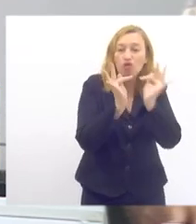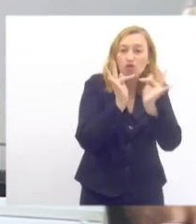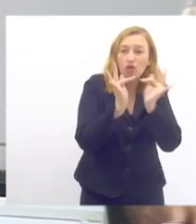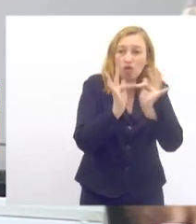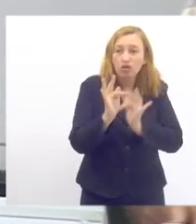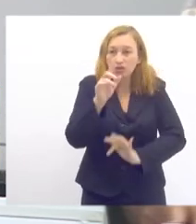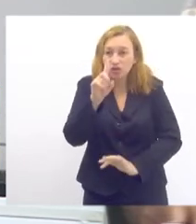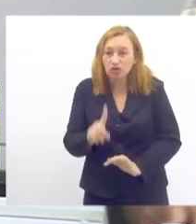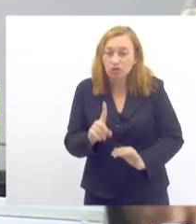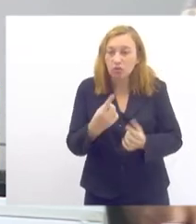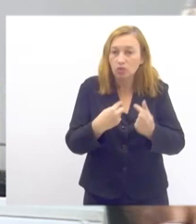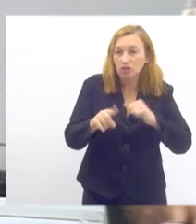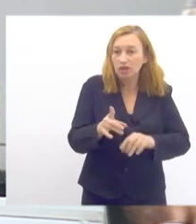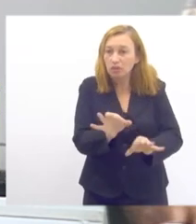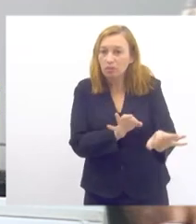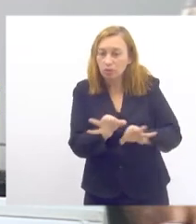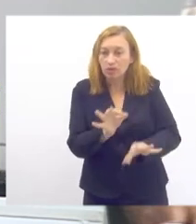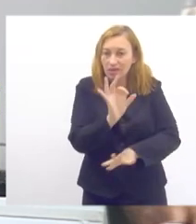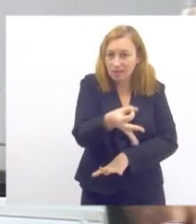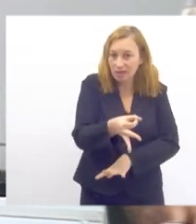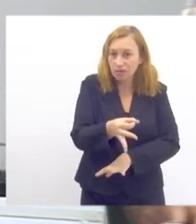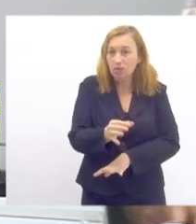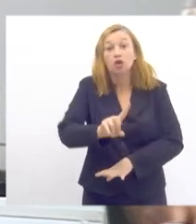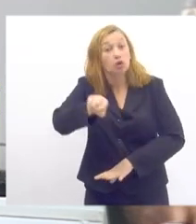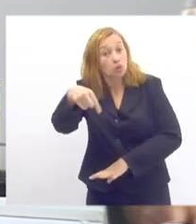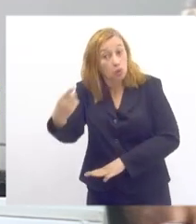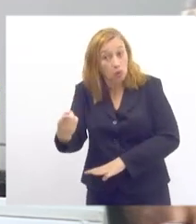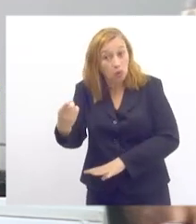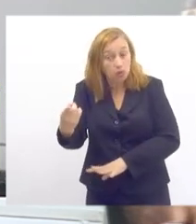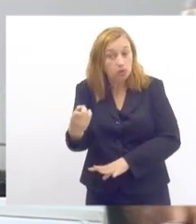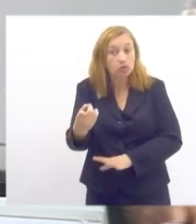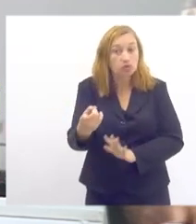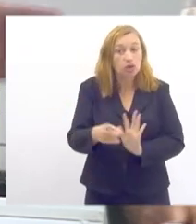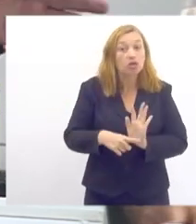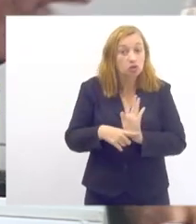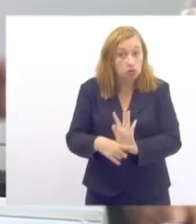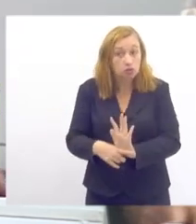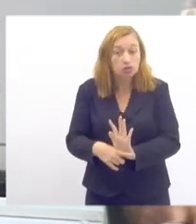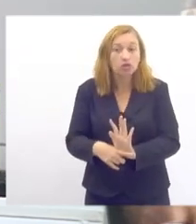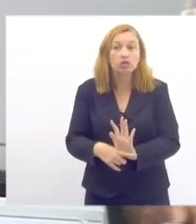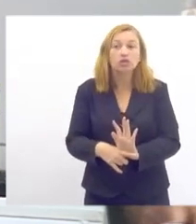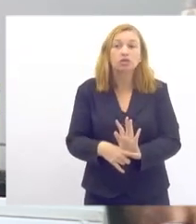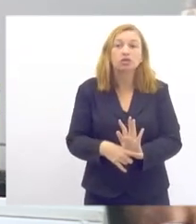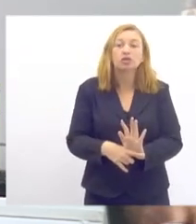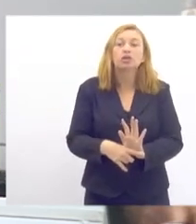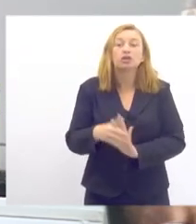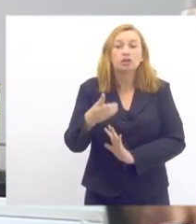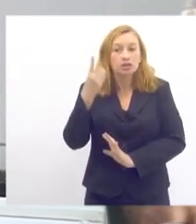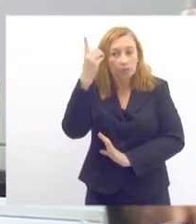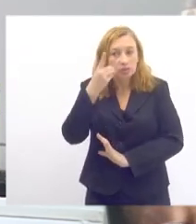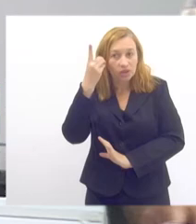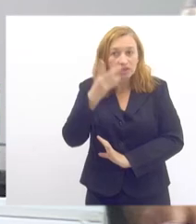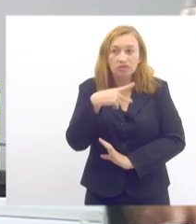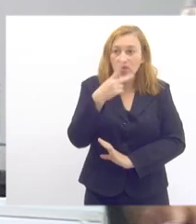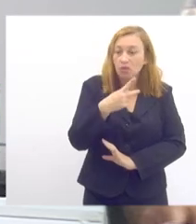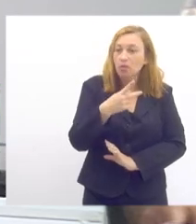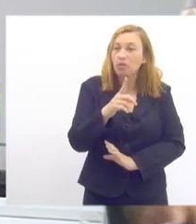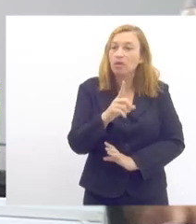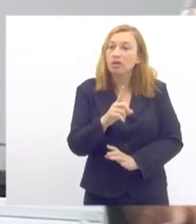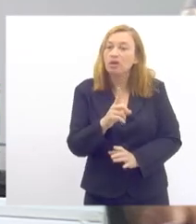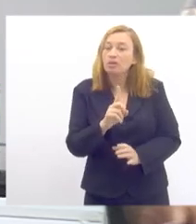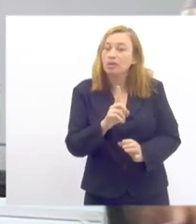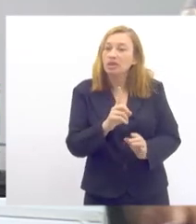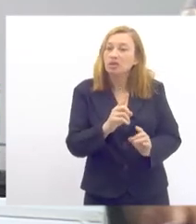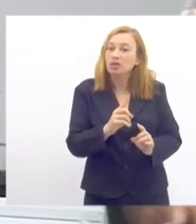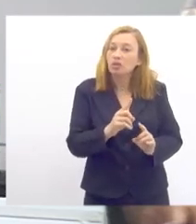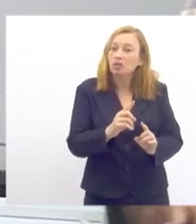Detran contrário ao plano. Isso é ponto. E os outros benefícios que o nobre deputado colocou, ah, mas isso realmente não